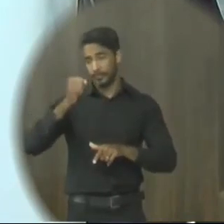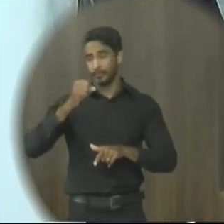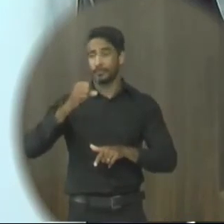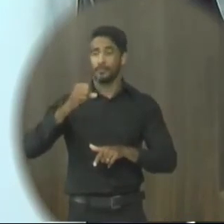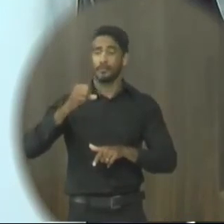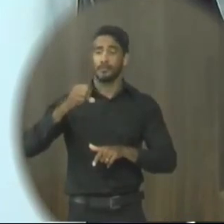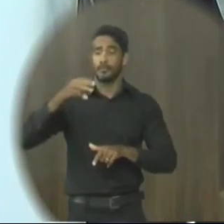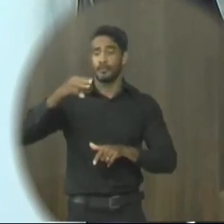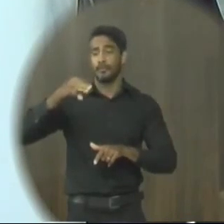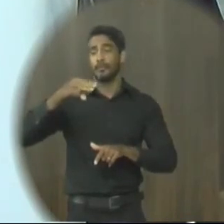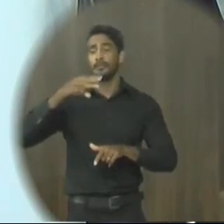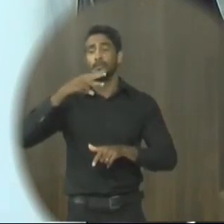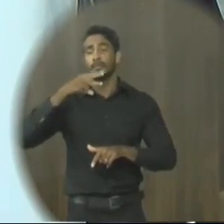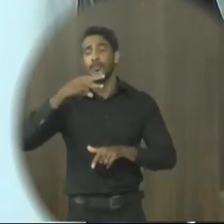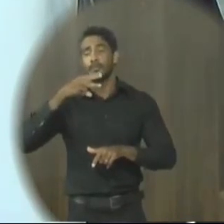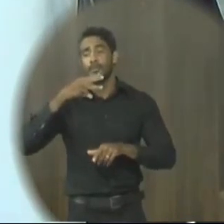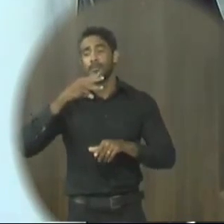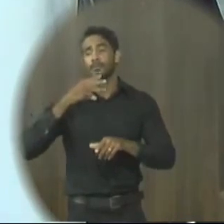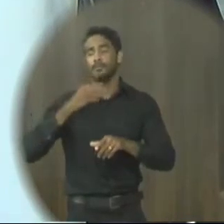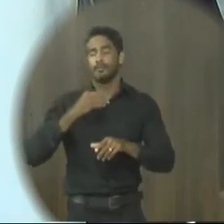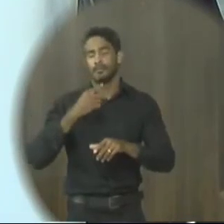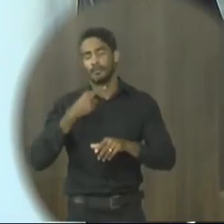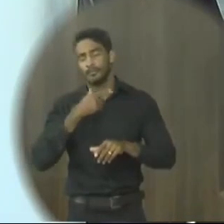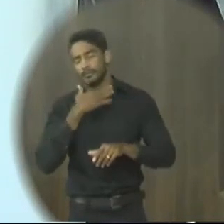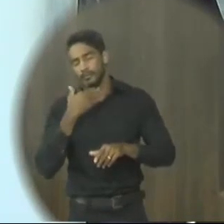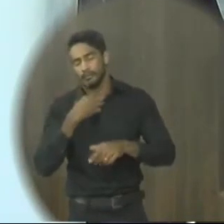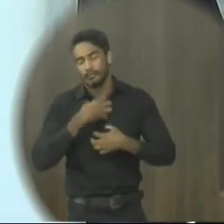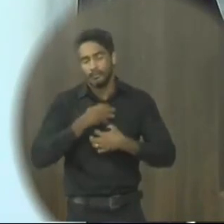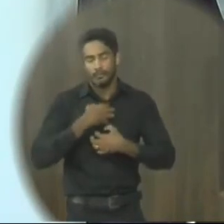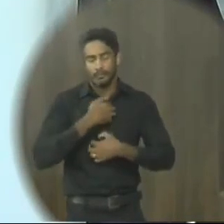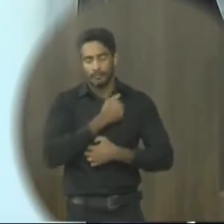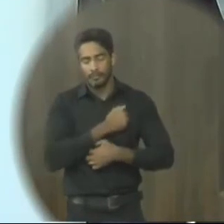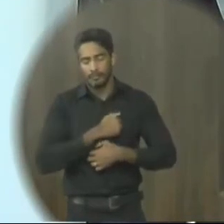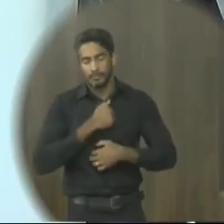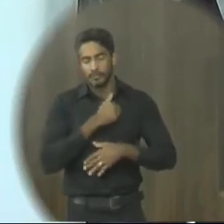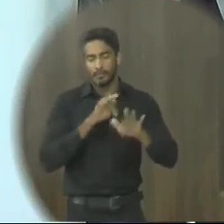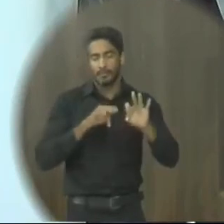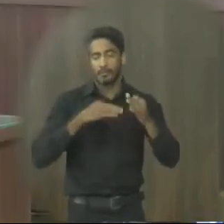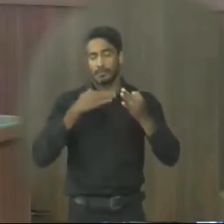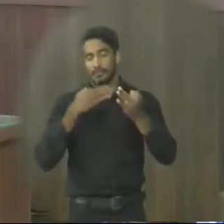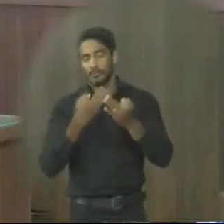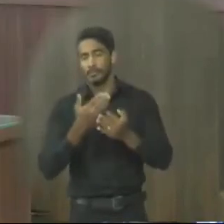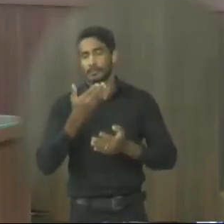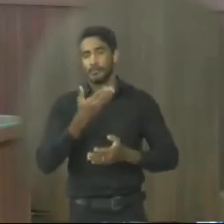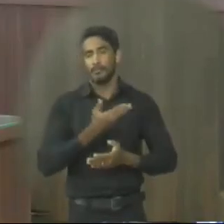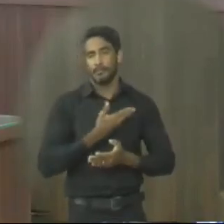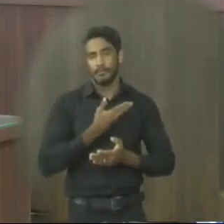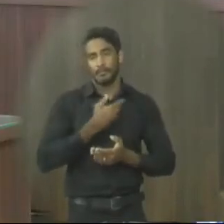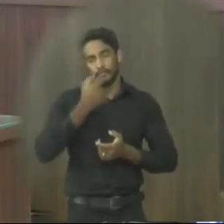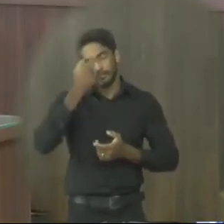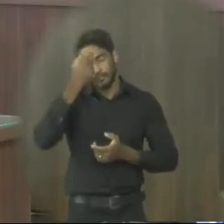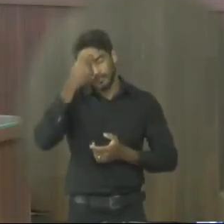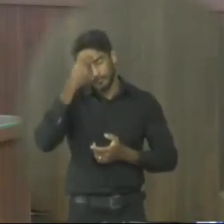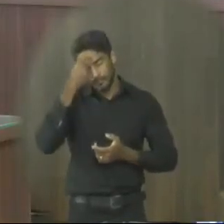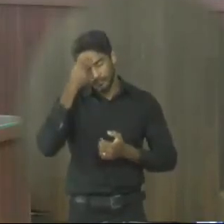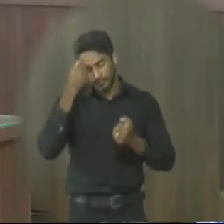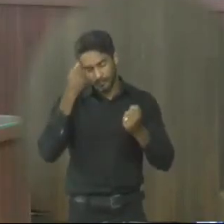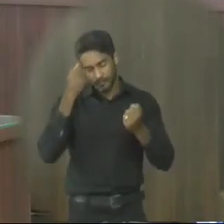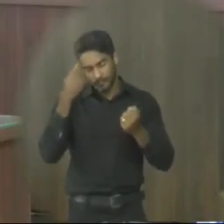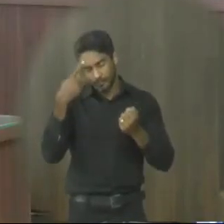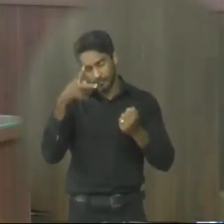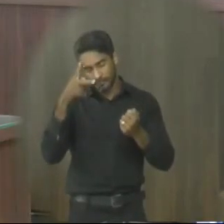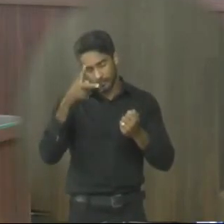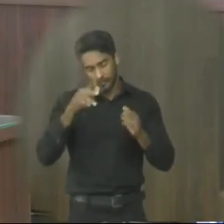de 2022 e partiu deixando centenas de saudades aos seus familiares e amigos. Requer que seja citada a ciência de a